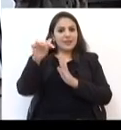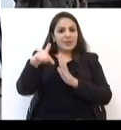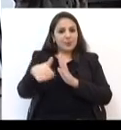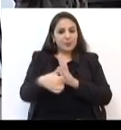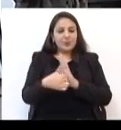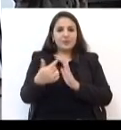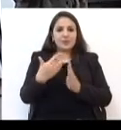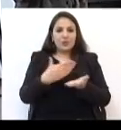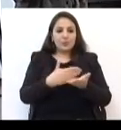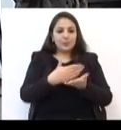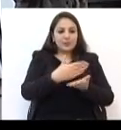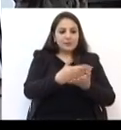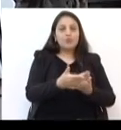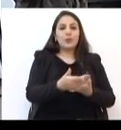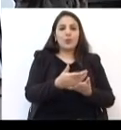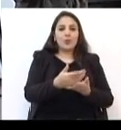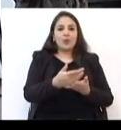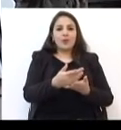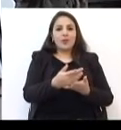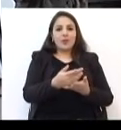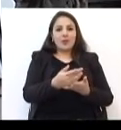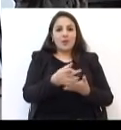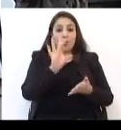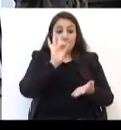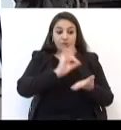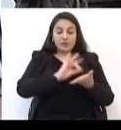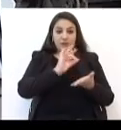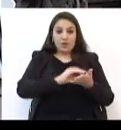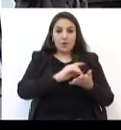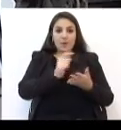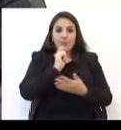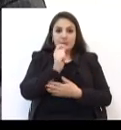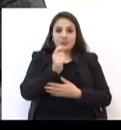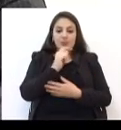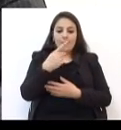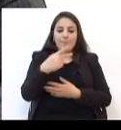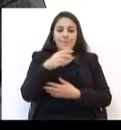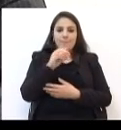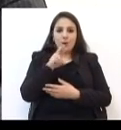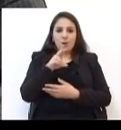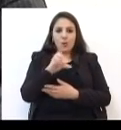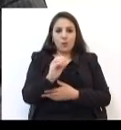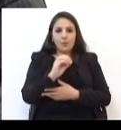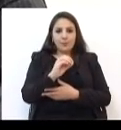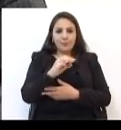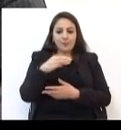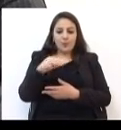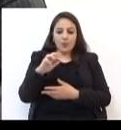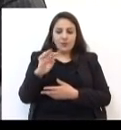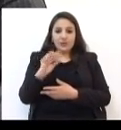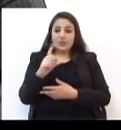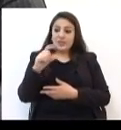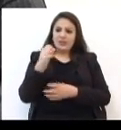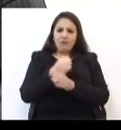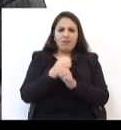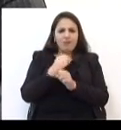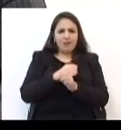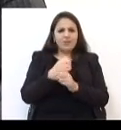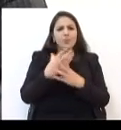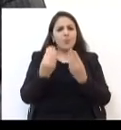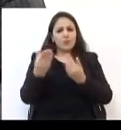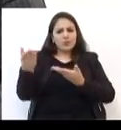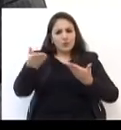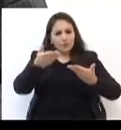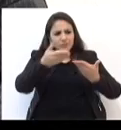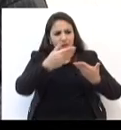seguida, a atração passou a ser comandada pelo atual apresentador Paulo Monteiro. Nestes 10 anos,